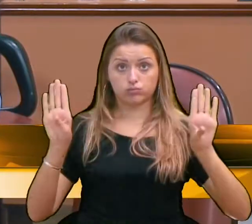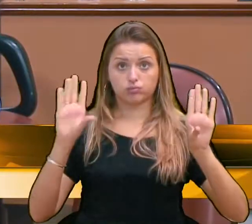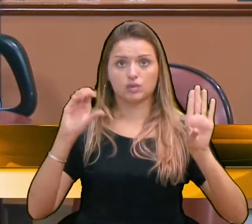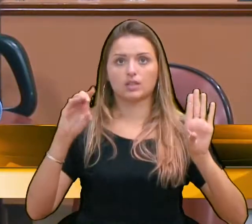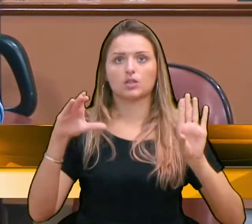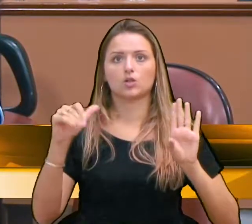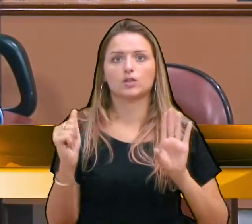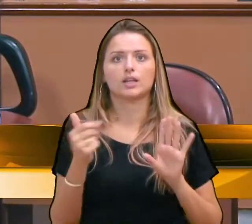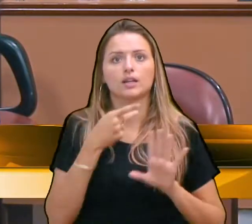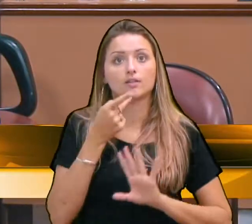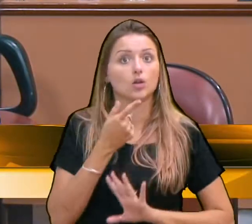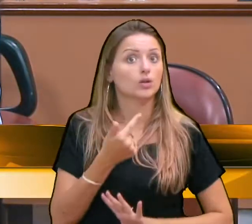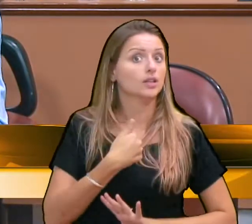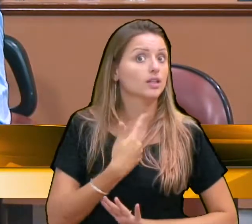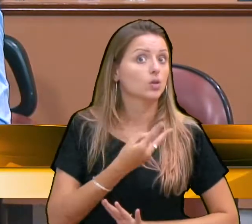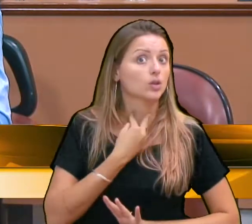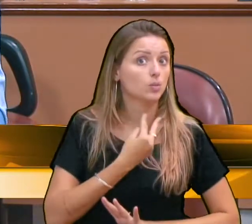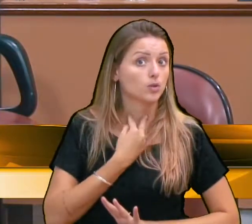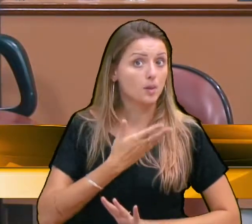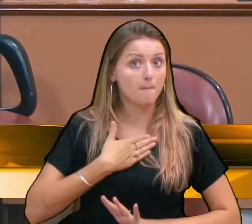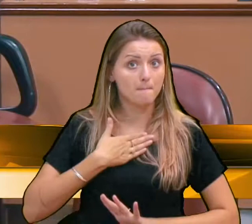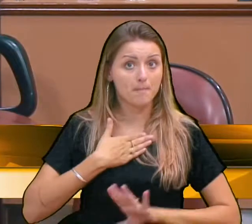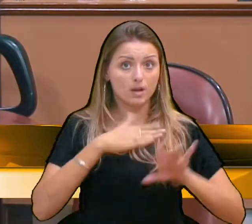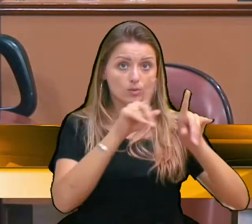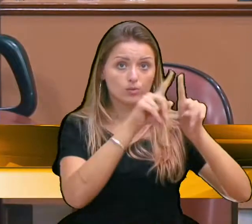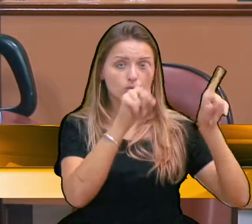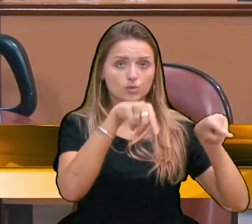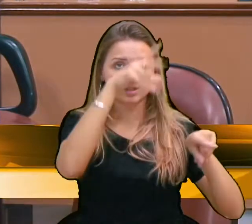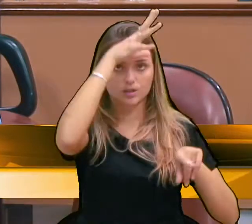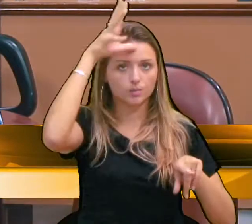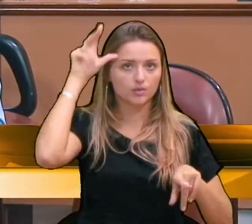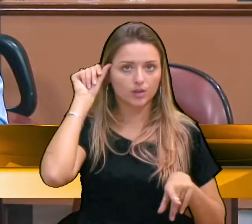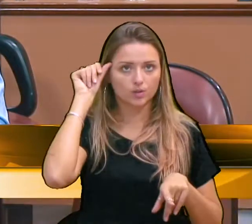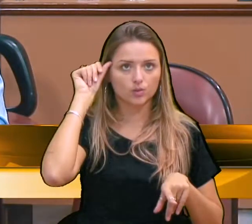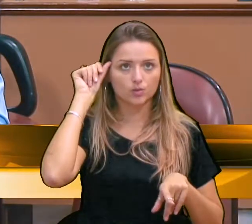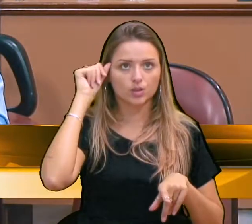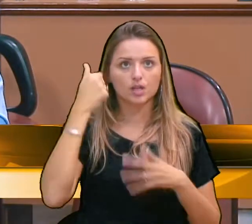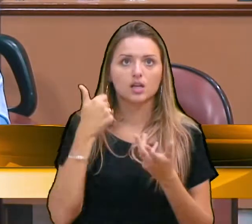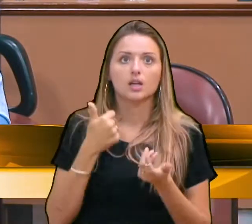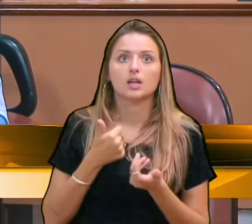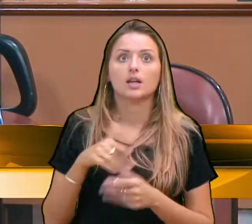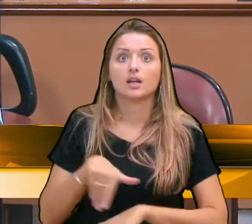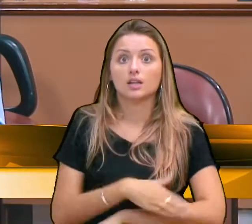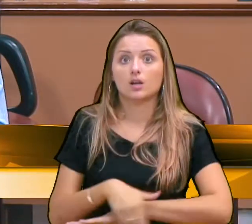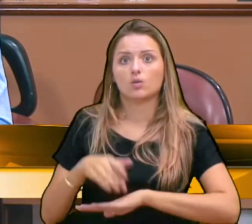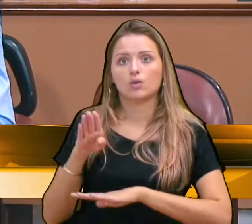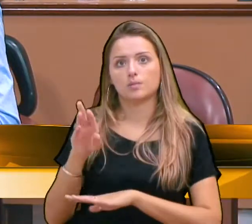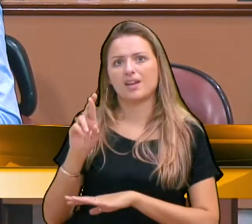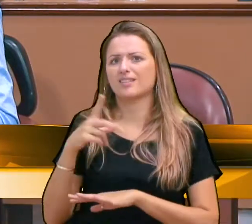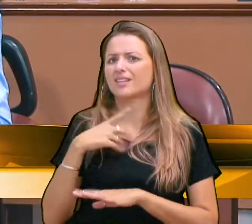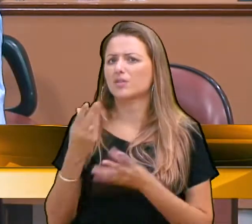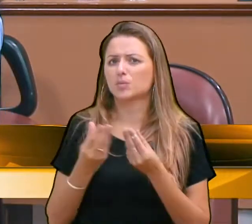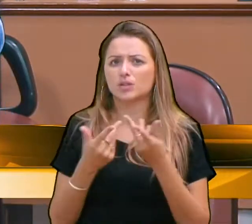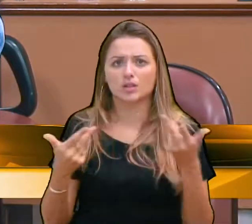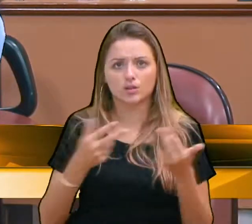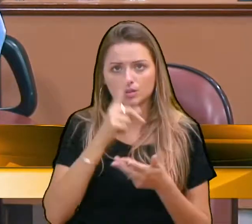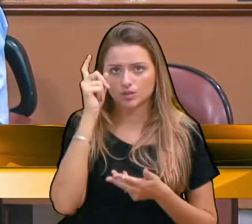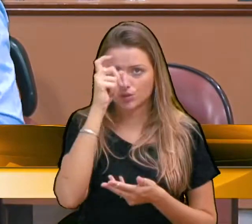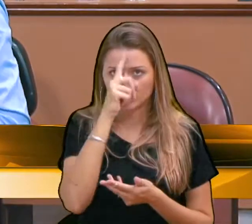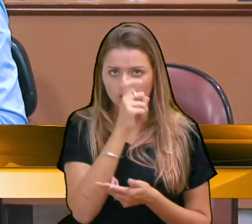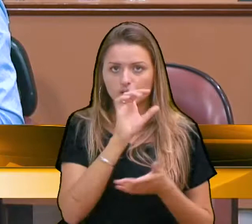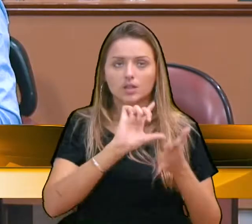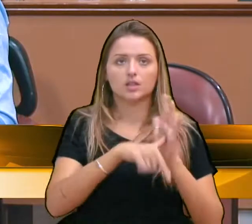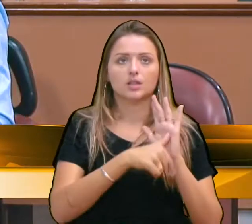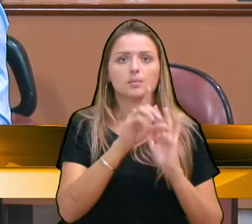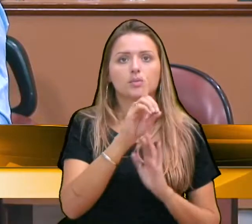disse que eu não poderia colocar funcionário do Poder Público na BR, área de domínio. Teve muita dificuldade. E depois que agora o